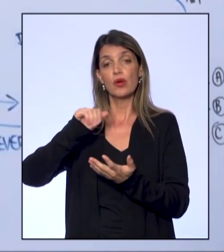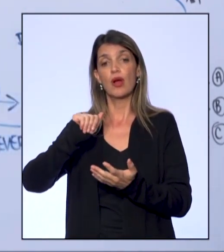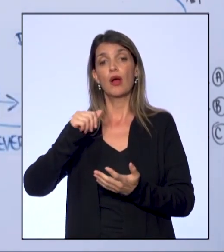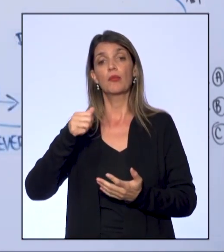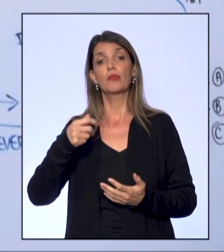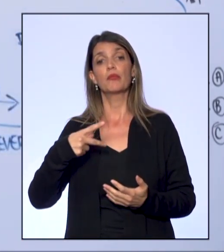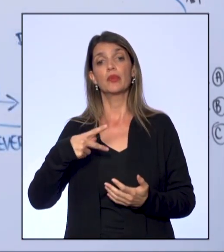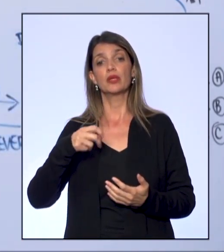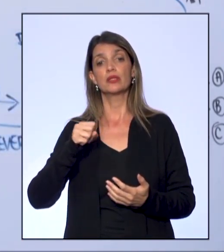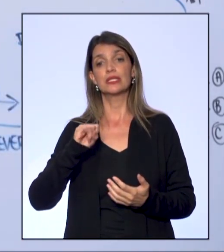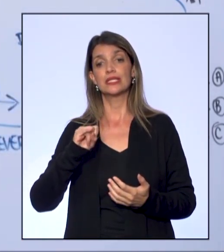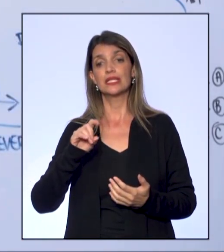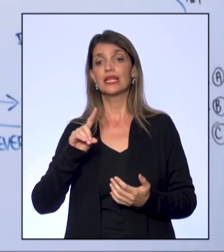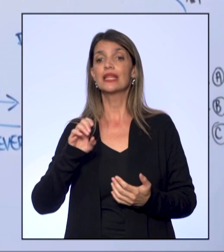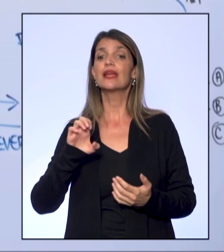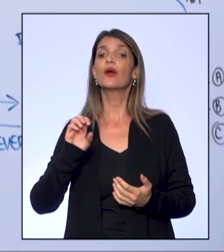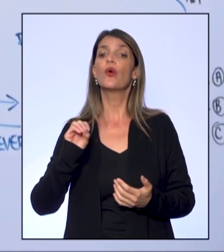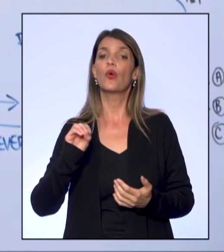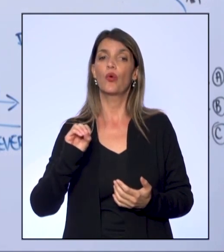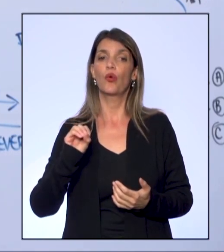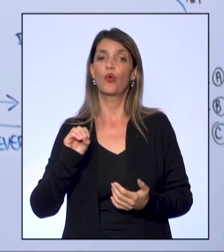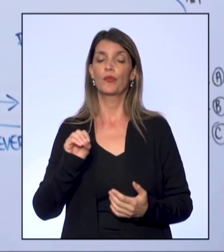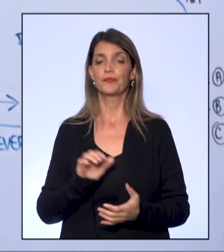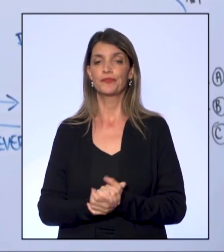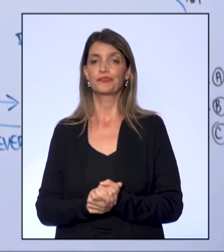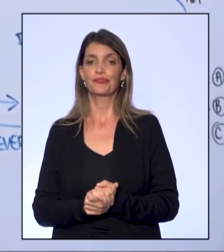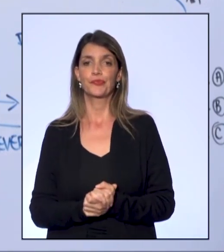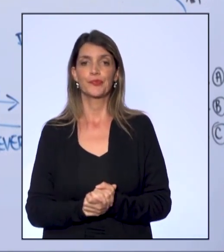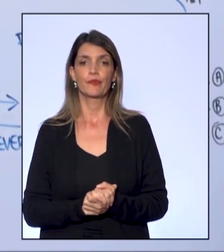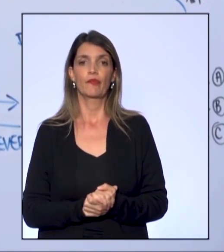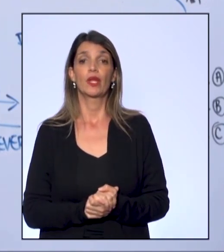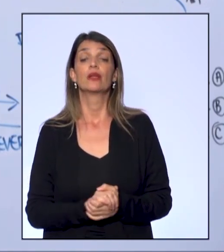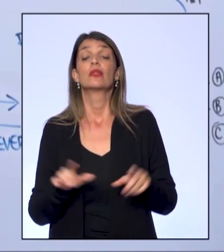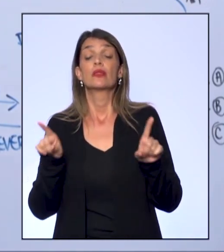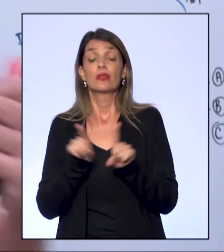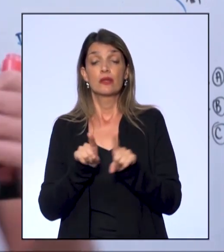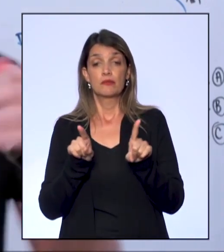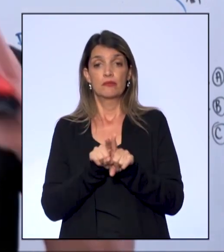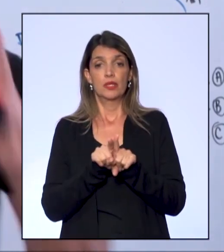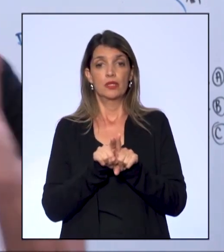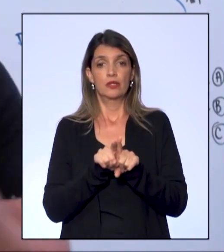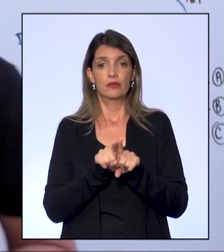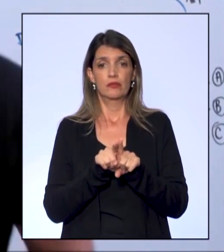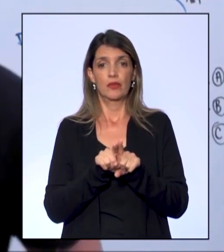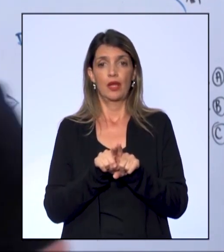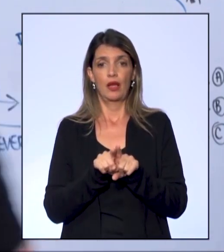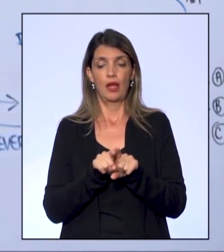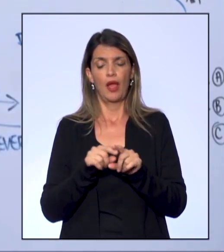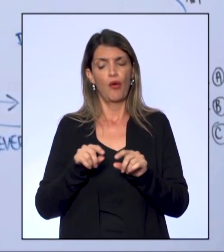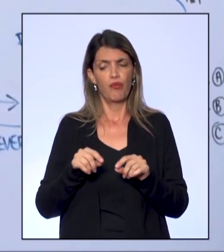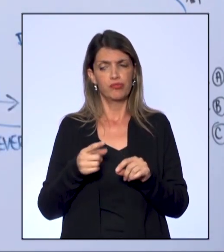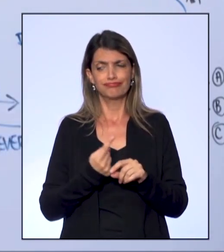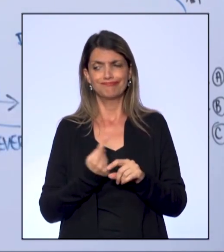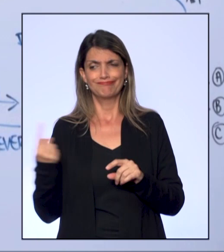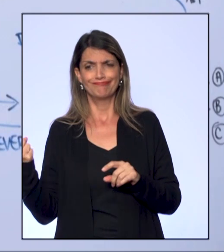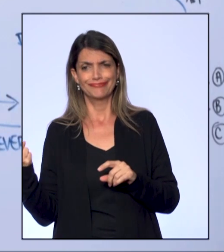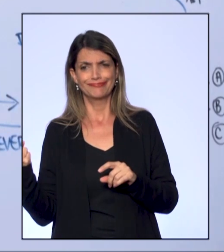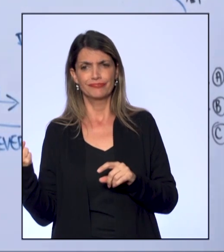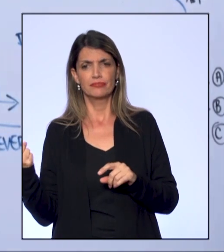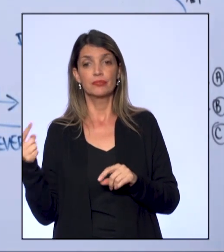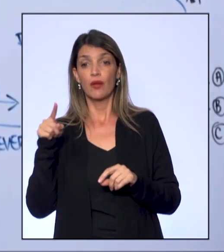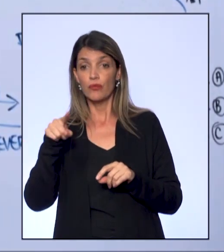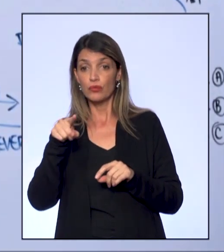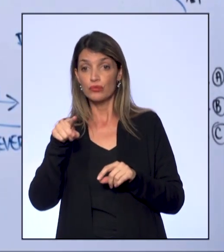Já vou olhando aqui para quem for mandando depois mensagem. Outra coisinha, até posso sair da frente? Vamos sair da frente só para